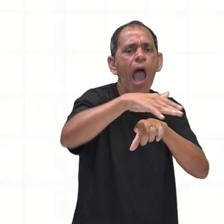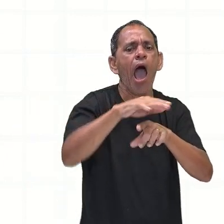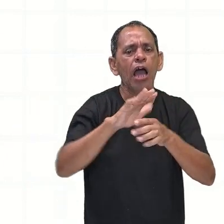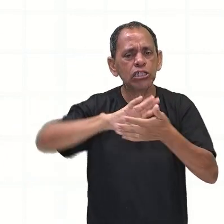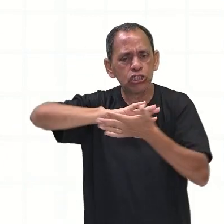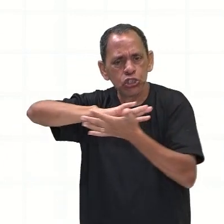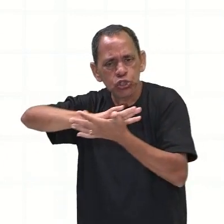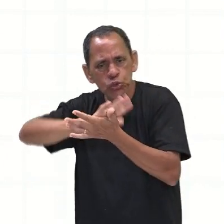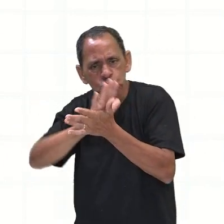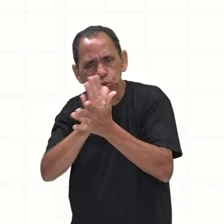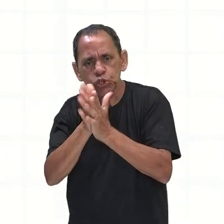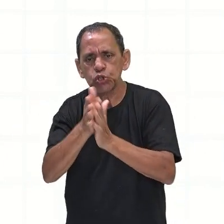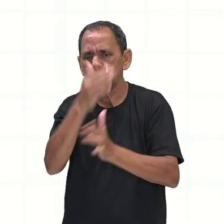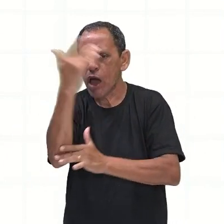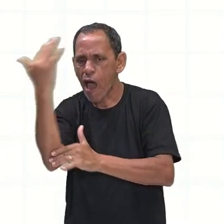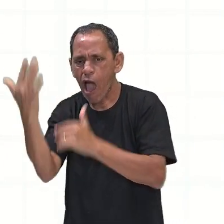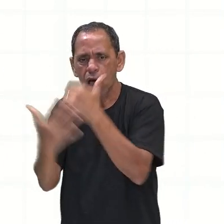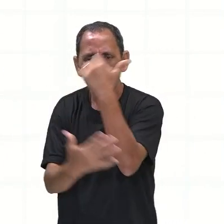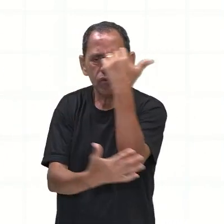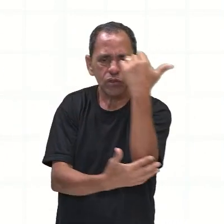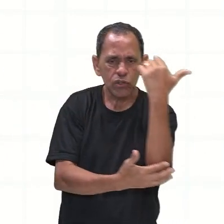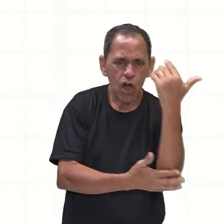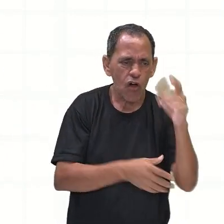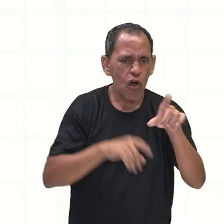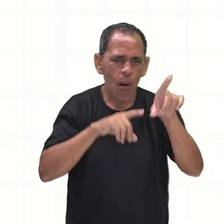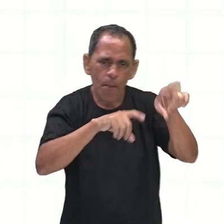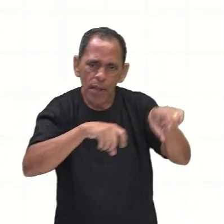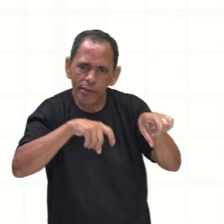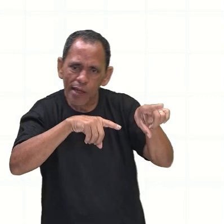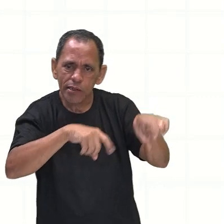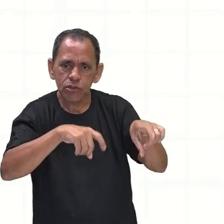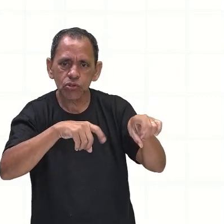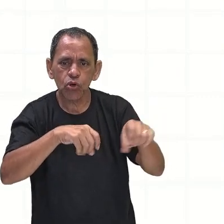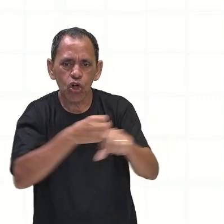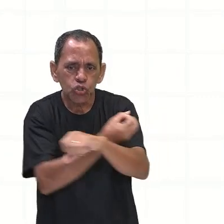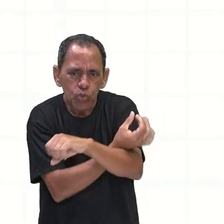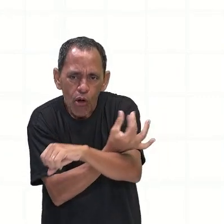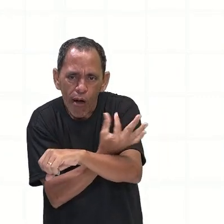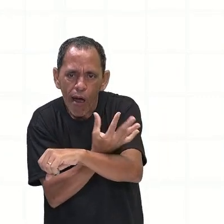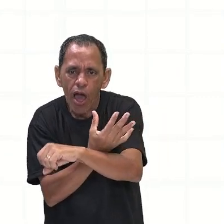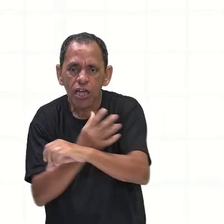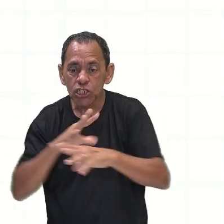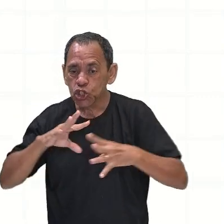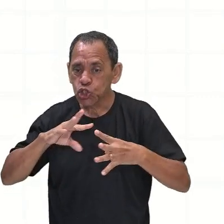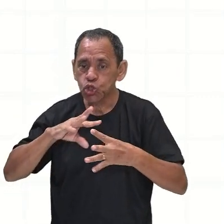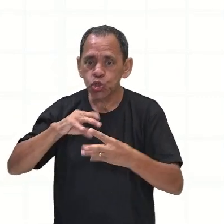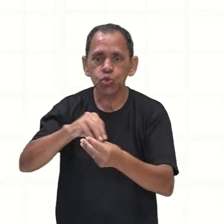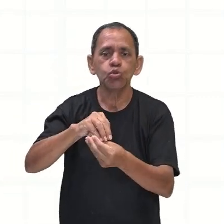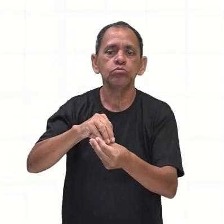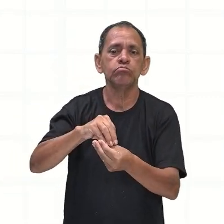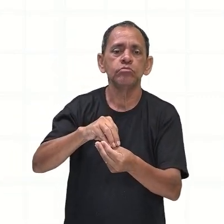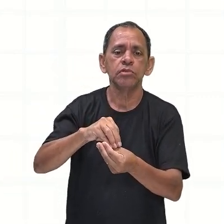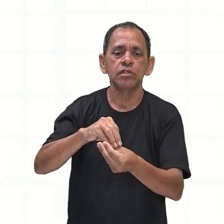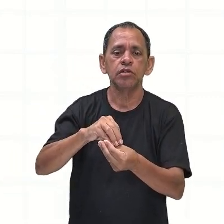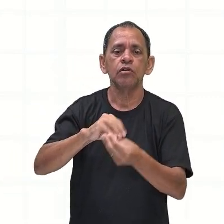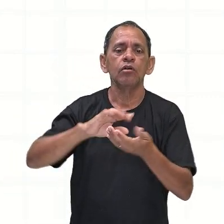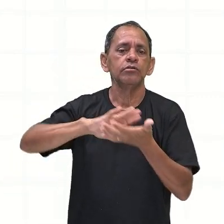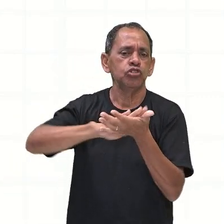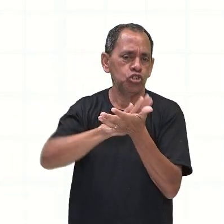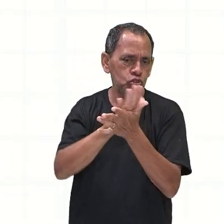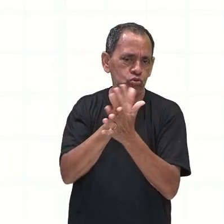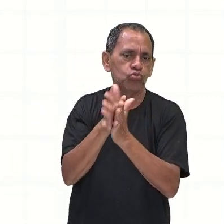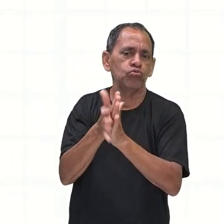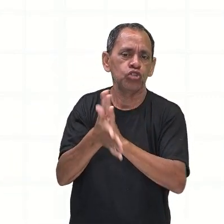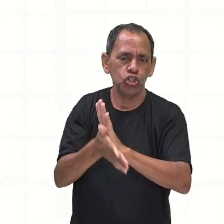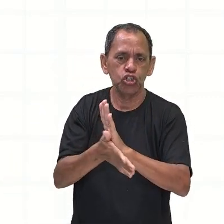Então, perceba que esse enunciado aqui está também exercendo uma função de aposto. Mas